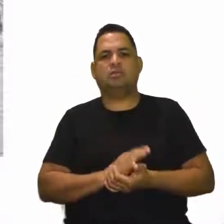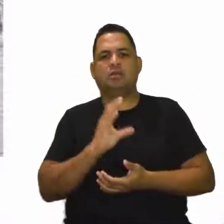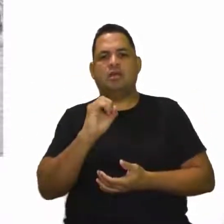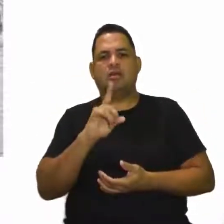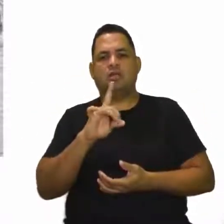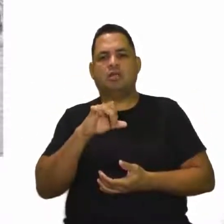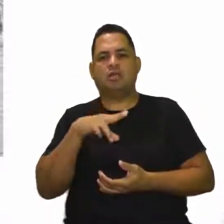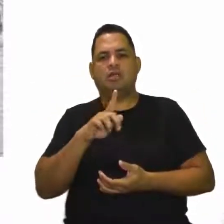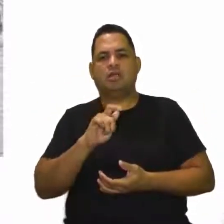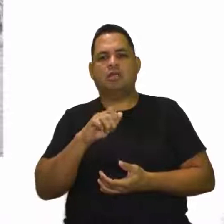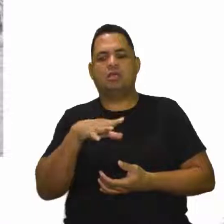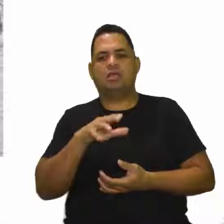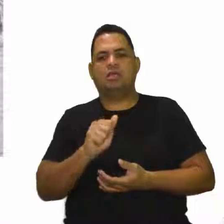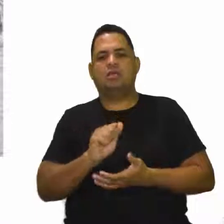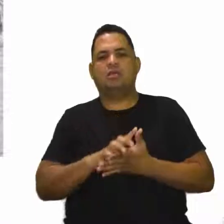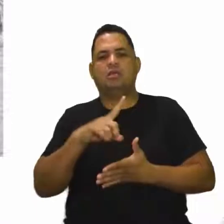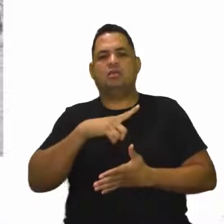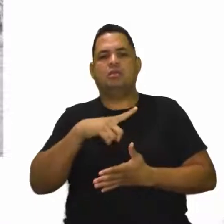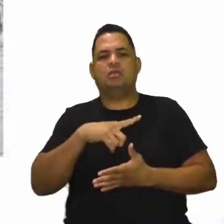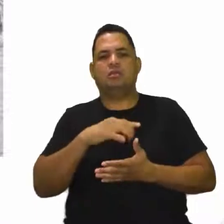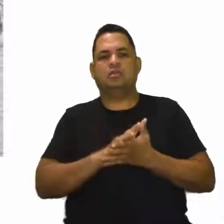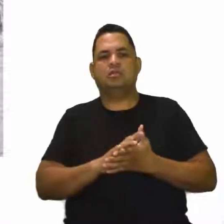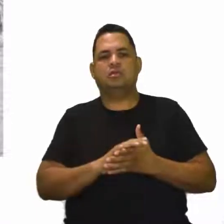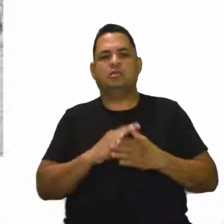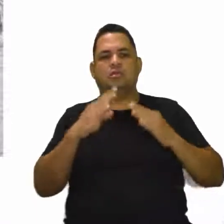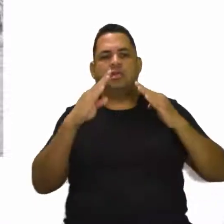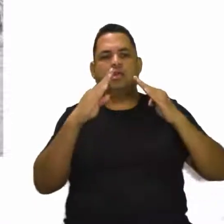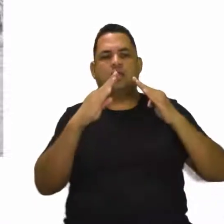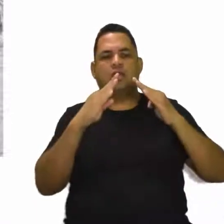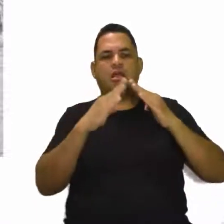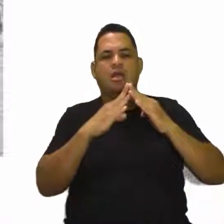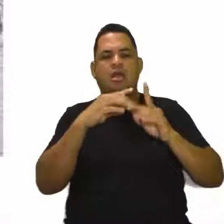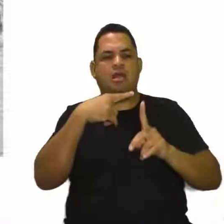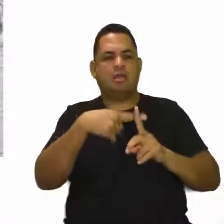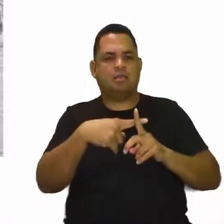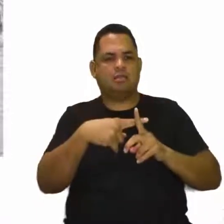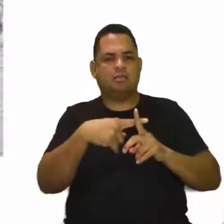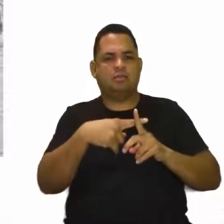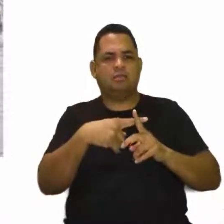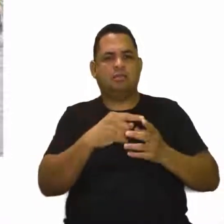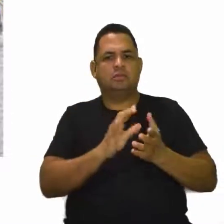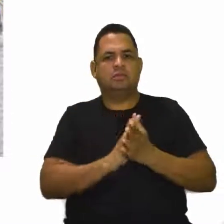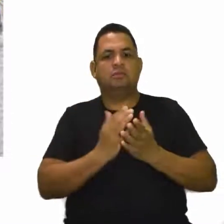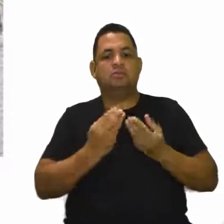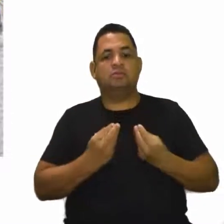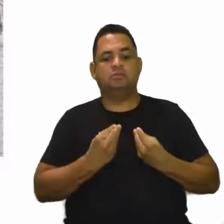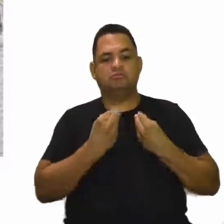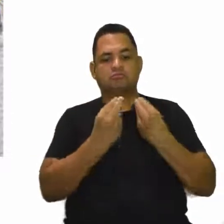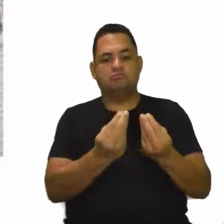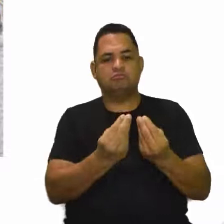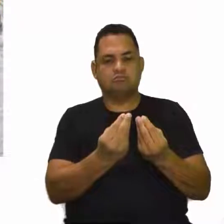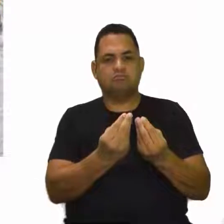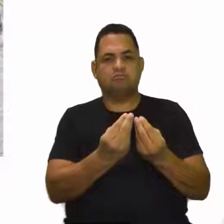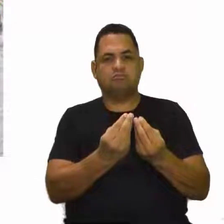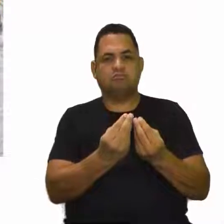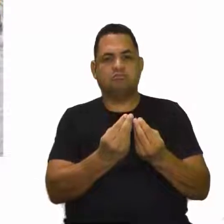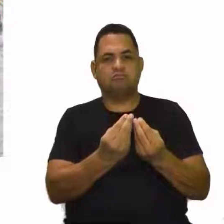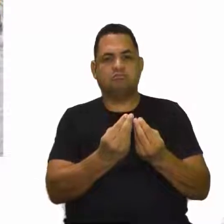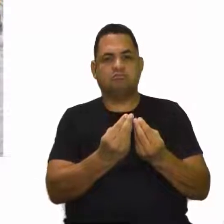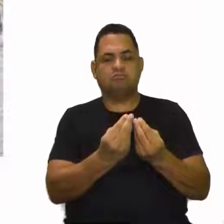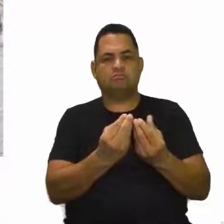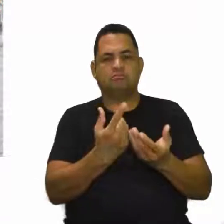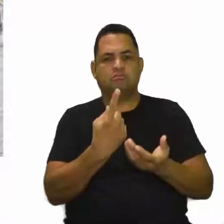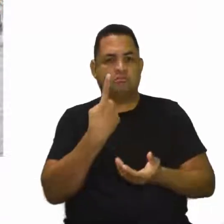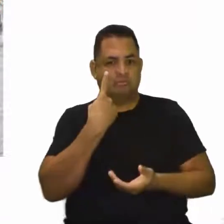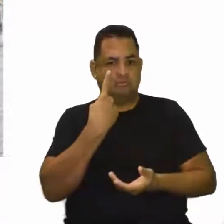oligarquia, eu tenho a igreja, tudo isso dando o poder. Olha só que interessante, é o que